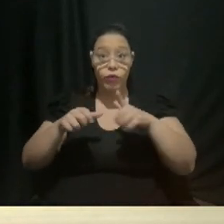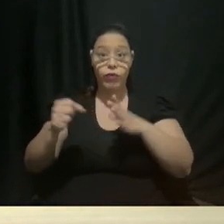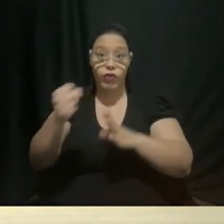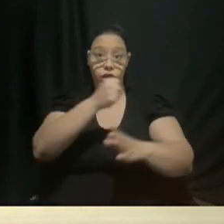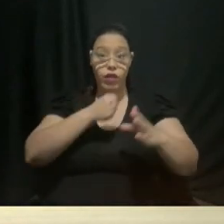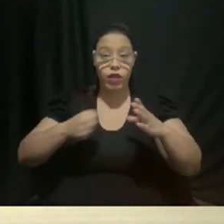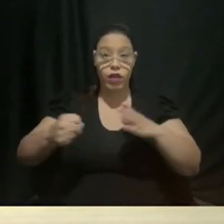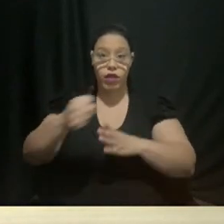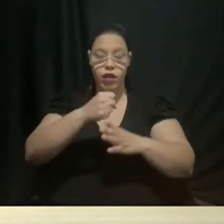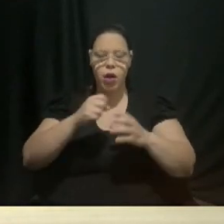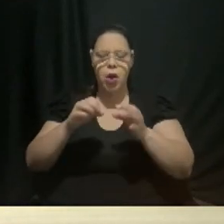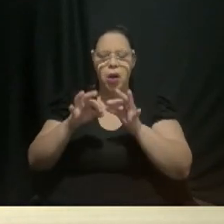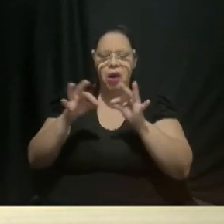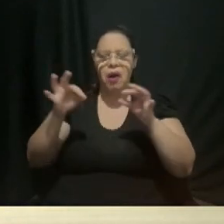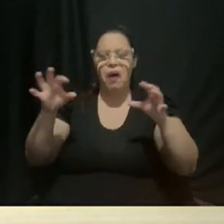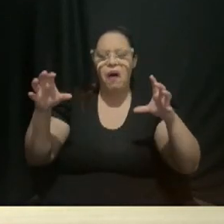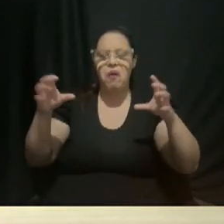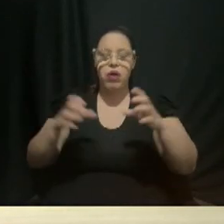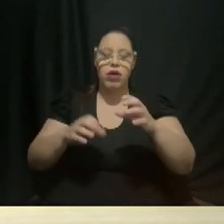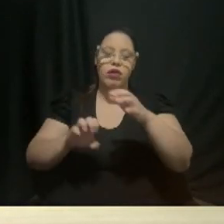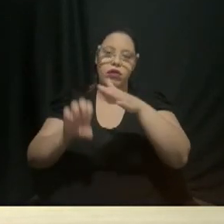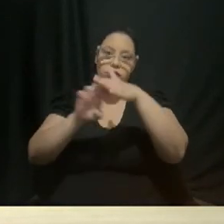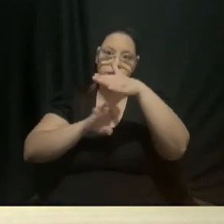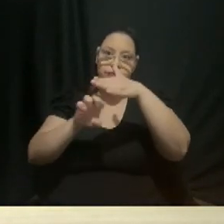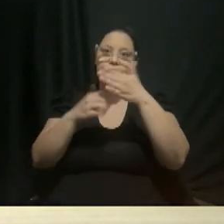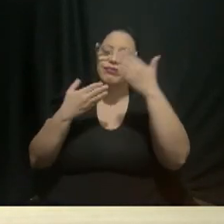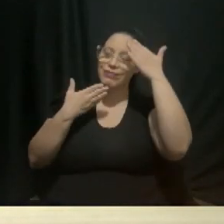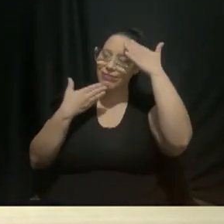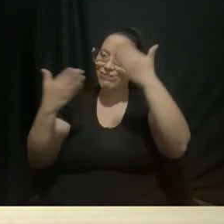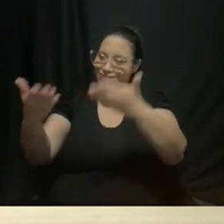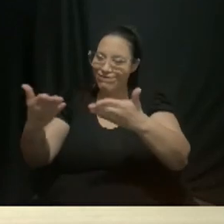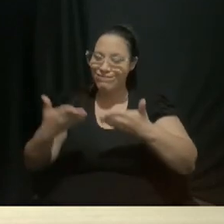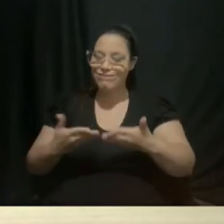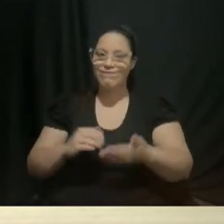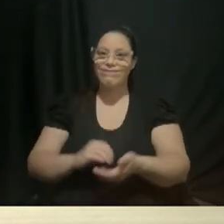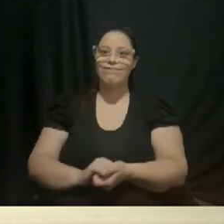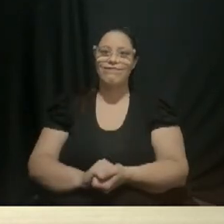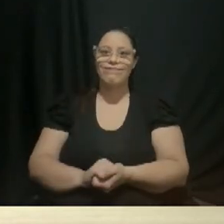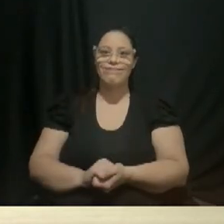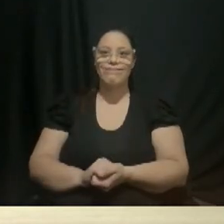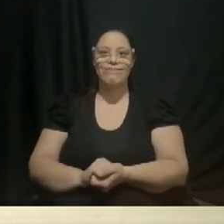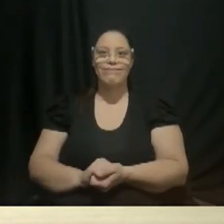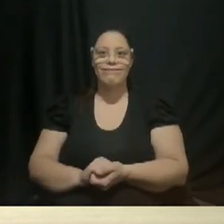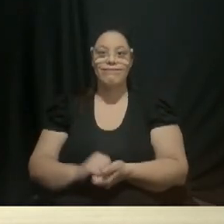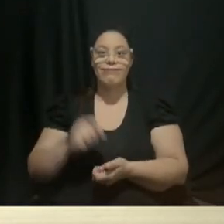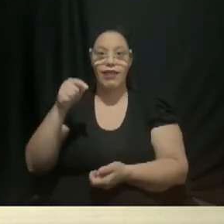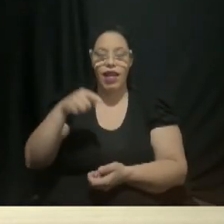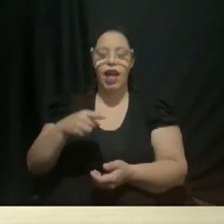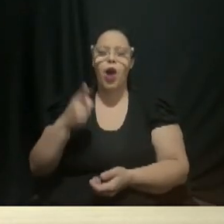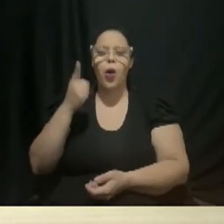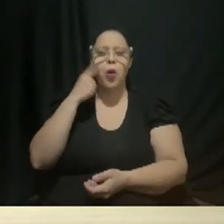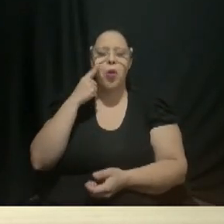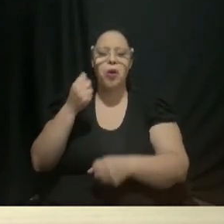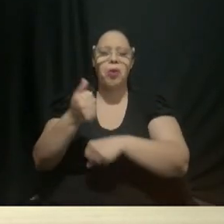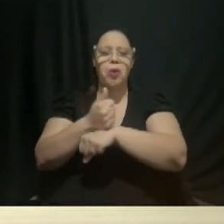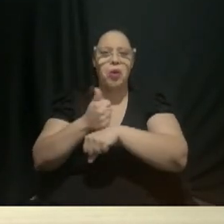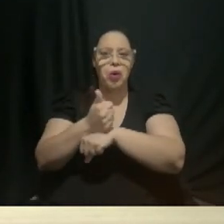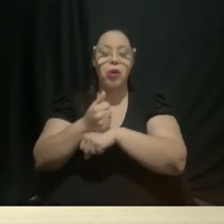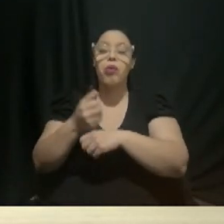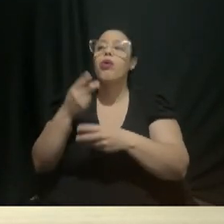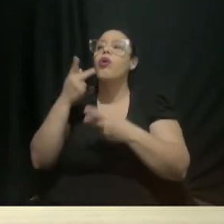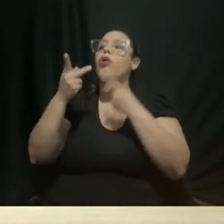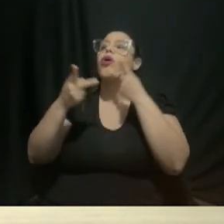empresa. Lucineide, seja bem-vinda. Obrigada por participar com a gente aqui do Se Liga na Profissão. Conta para mim, quanto tempo